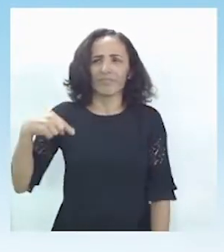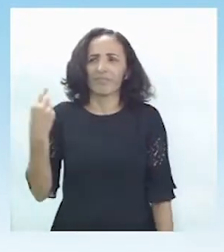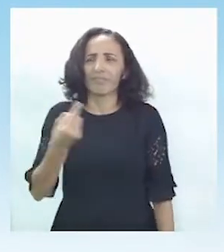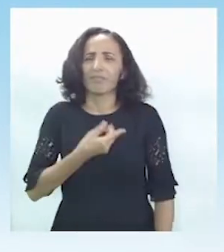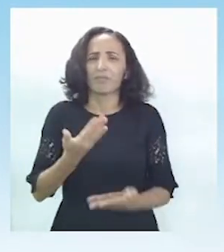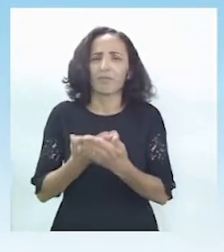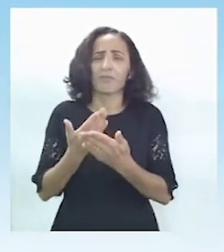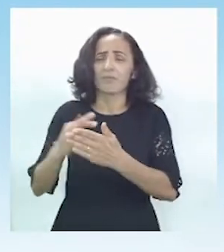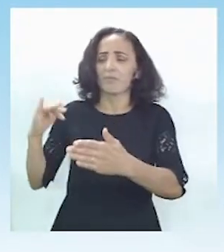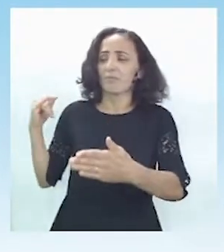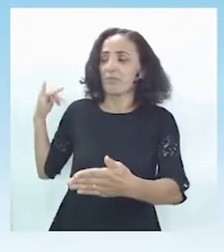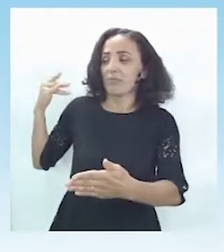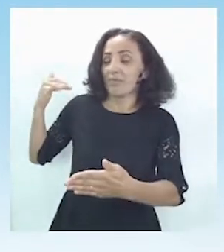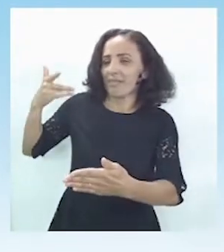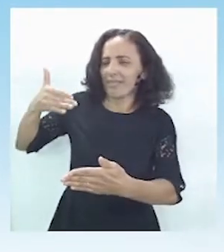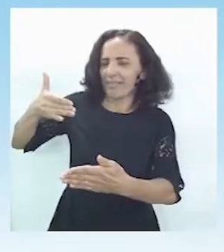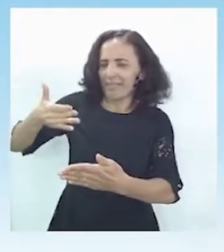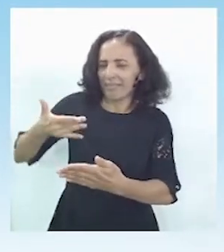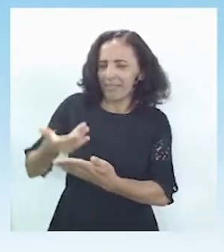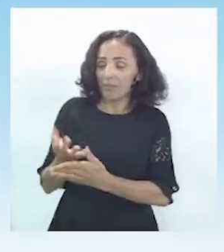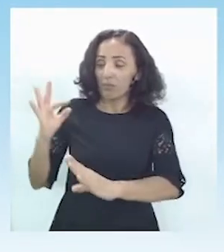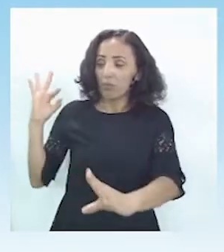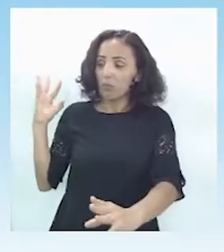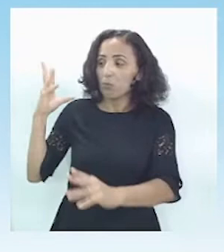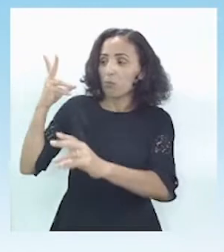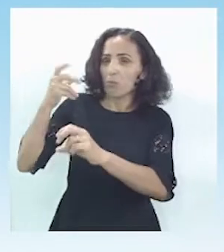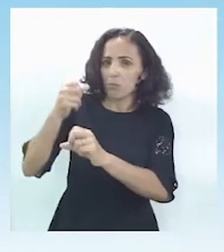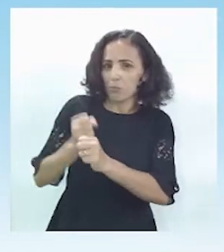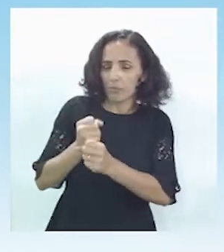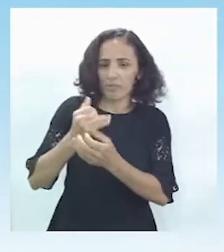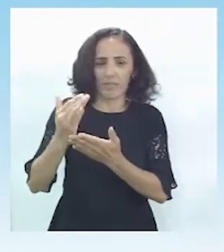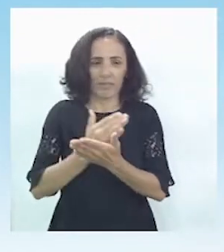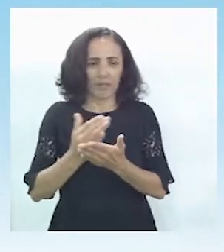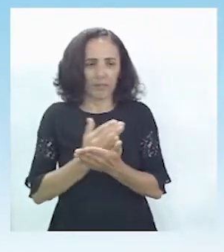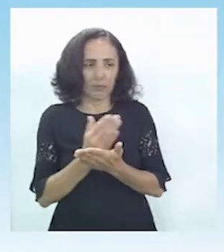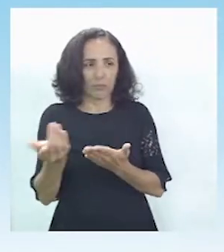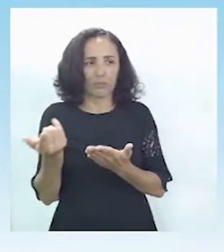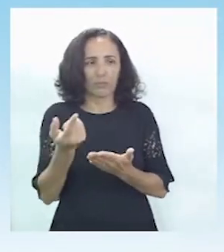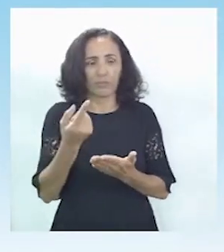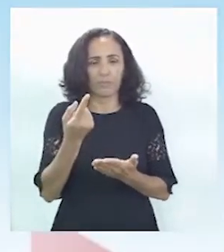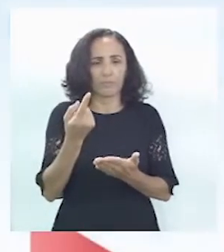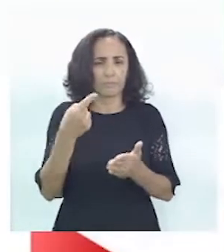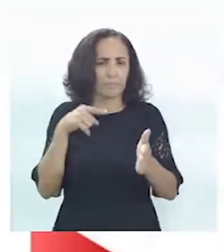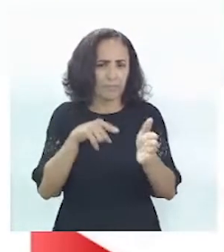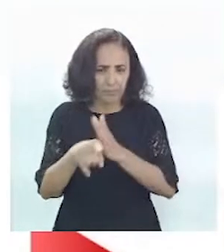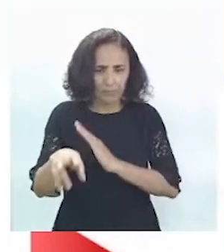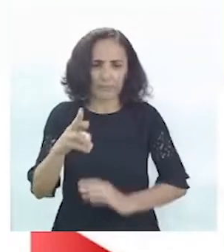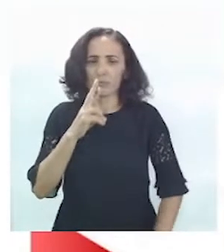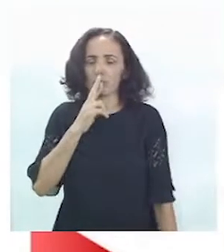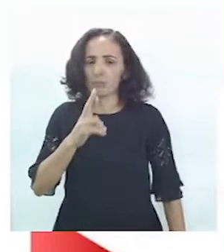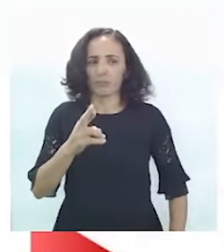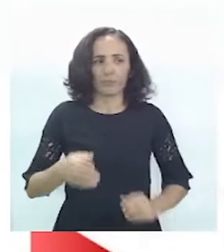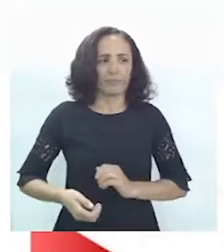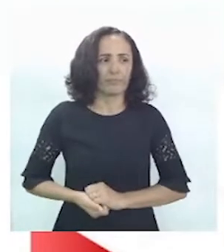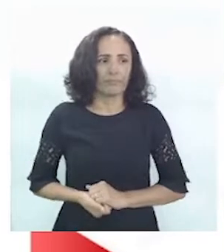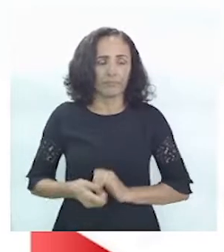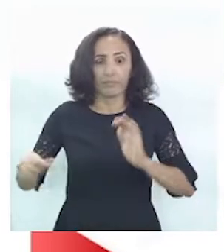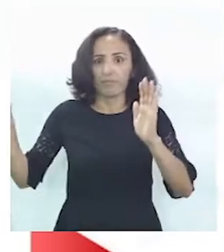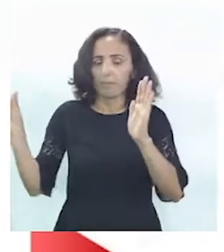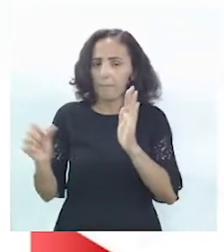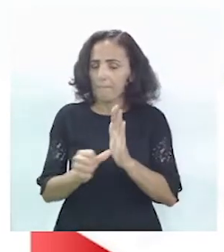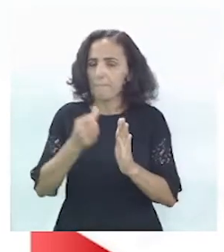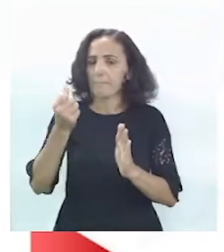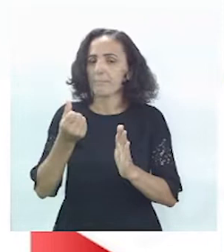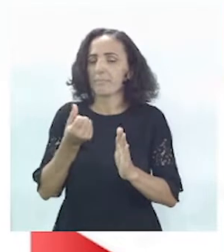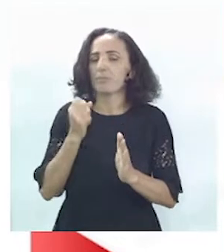iremos revisar um pouco esse assunto e resolver algumas questões. A primeira questão que a gente